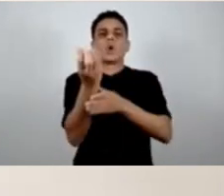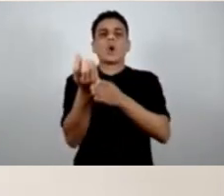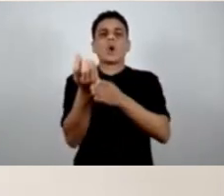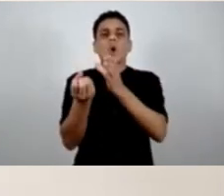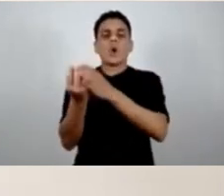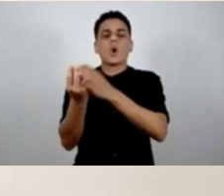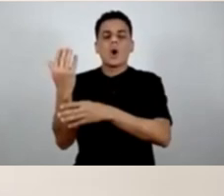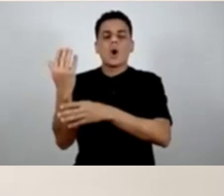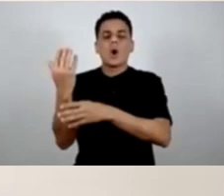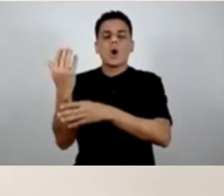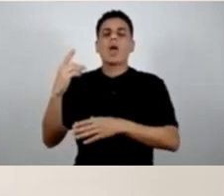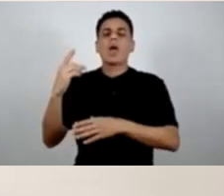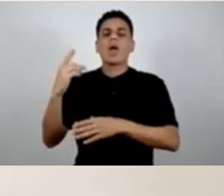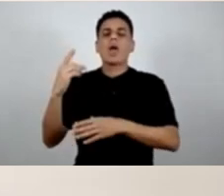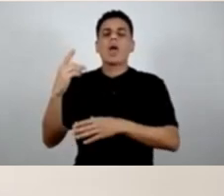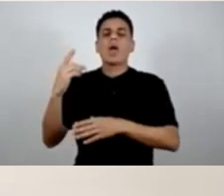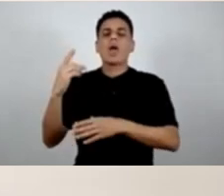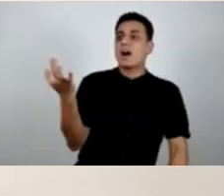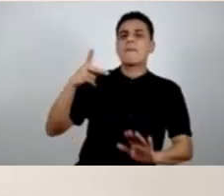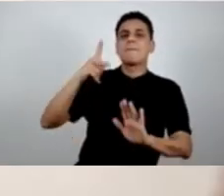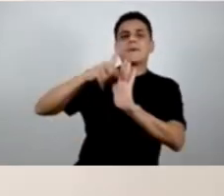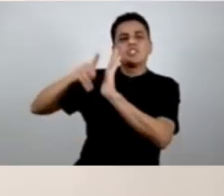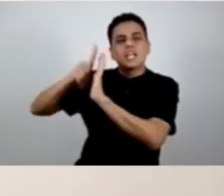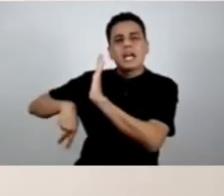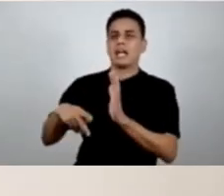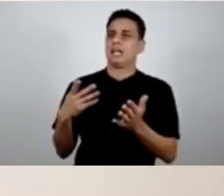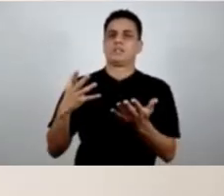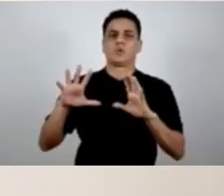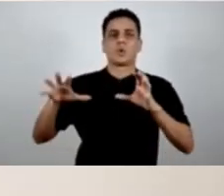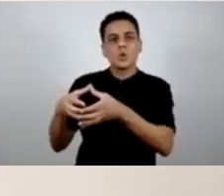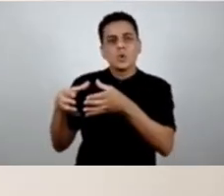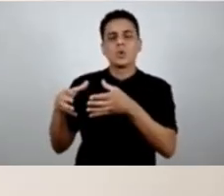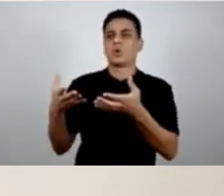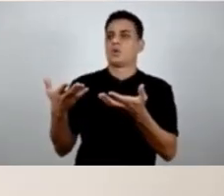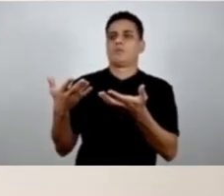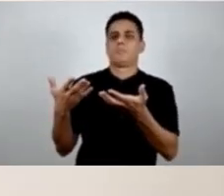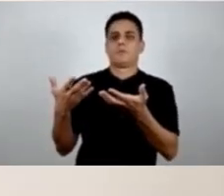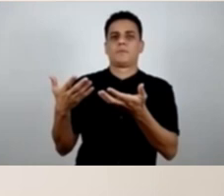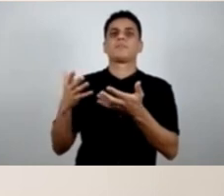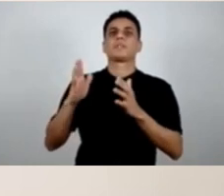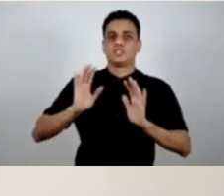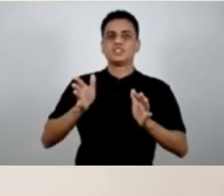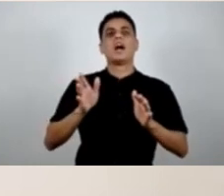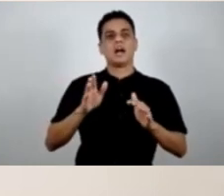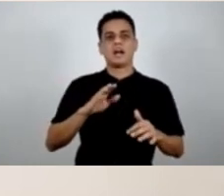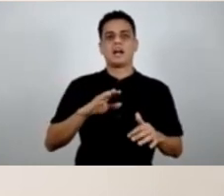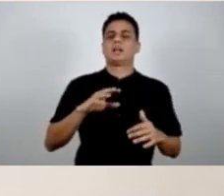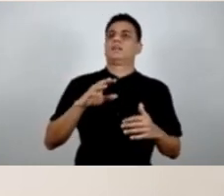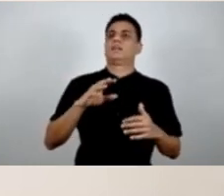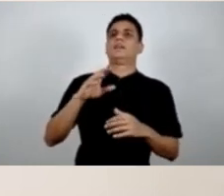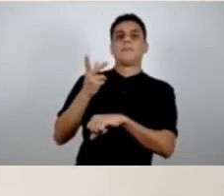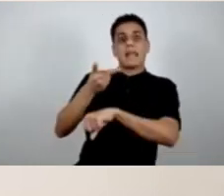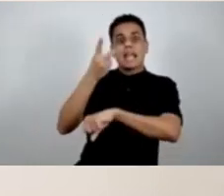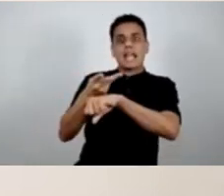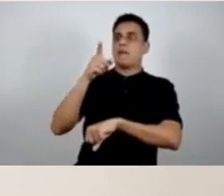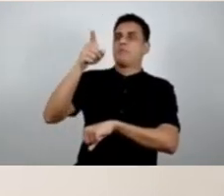capacitadas, habilitadas. Se a gente pegar a quantidade de projetos, né, de produtoras que já foram para a final do Emmy Awards, que já